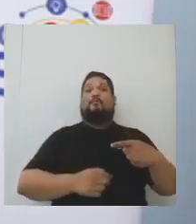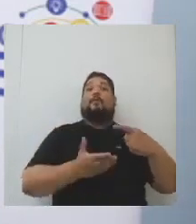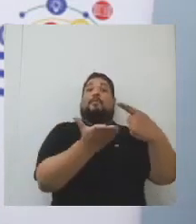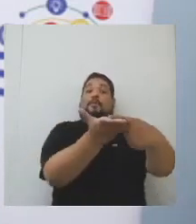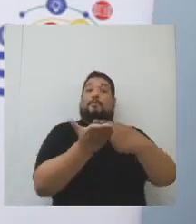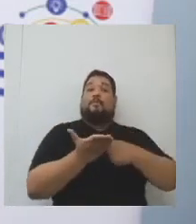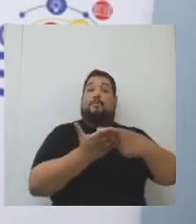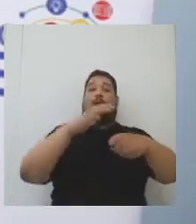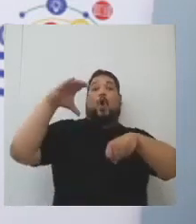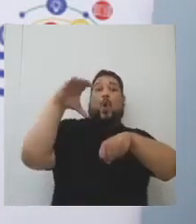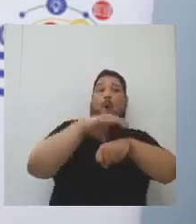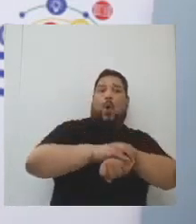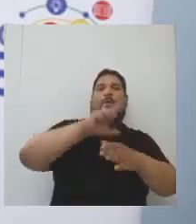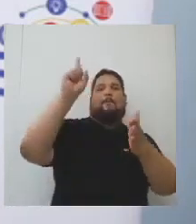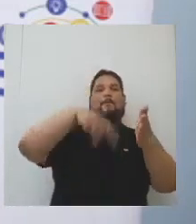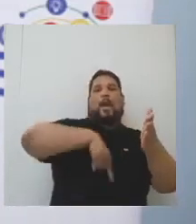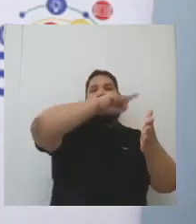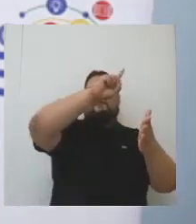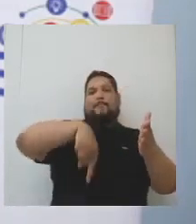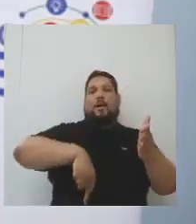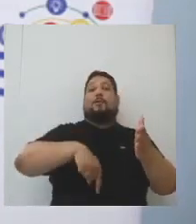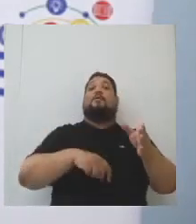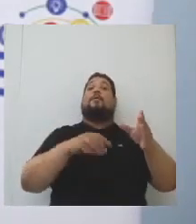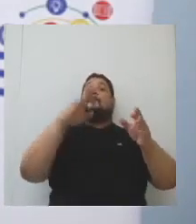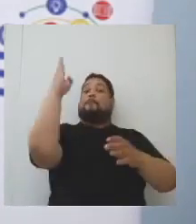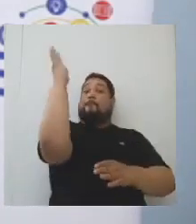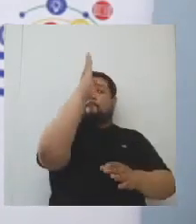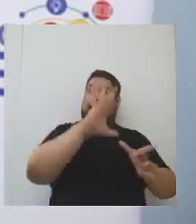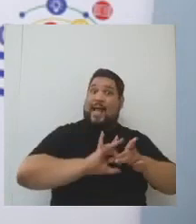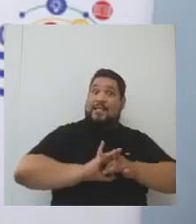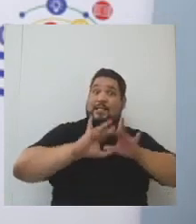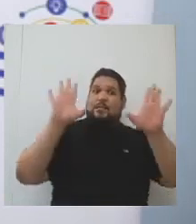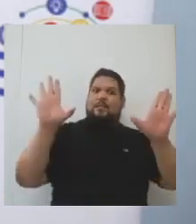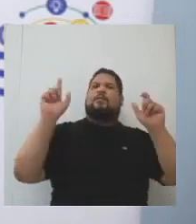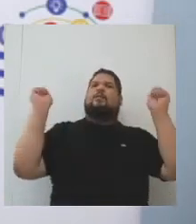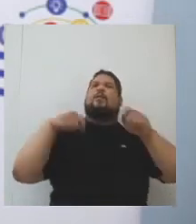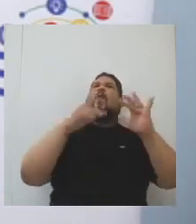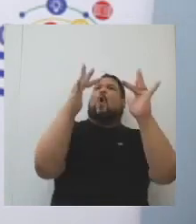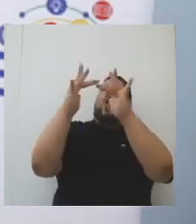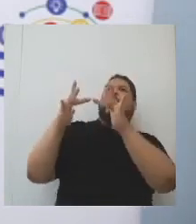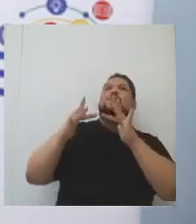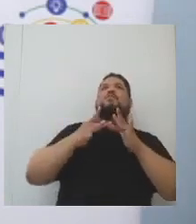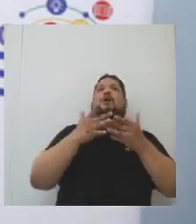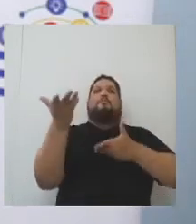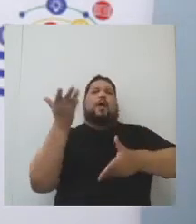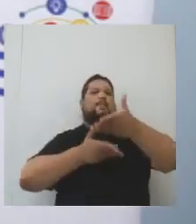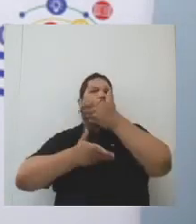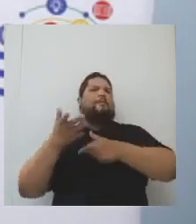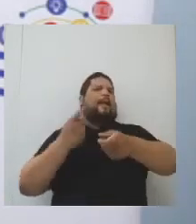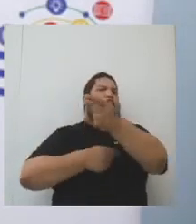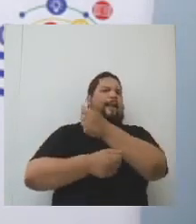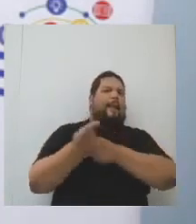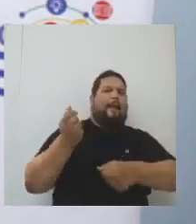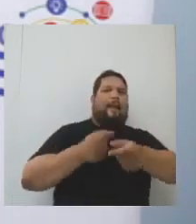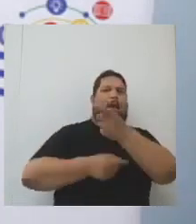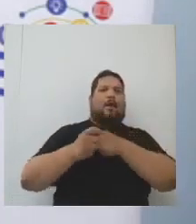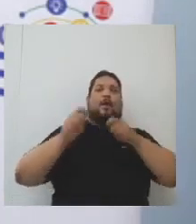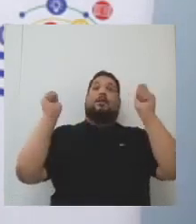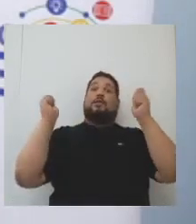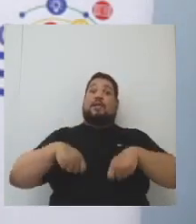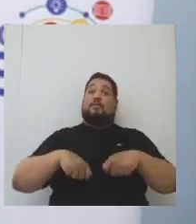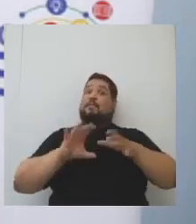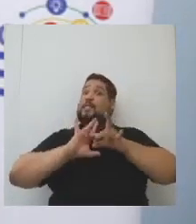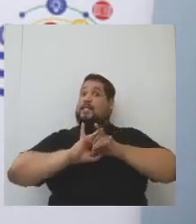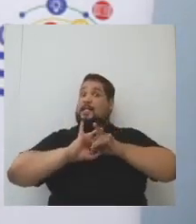pacto colonial. Então, colônia Brasil pode negociar com qualquer outra nação. Então, se pode negociar com qualquer